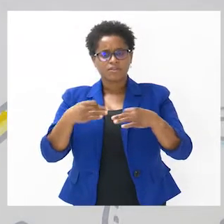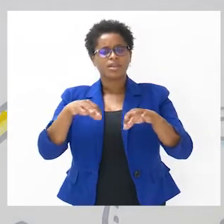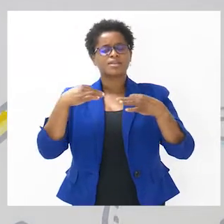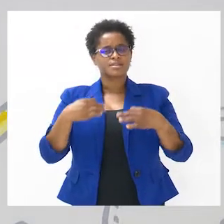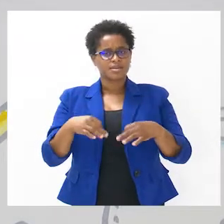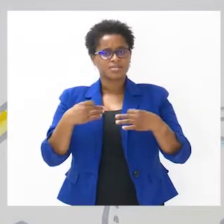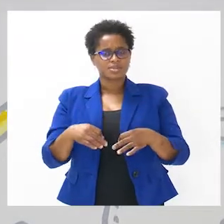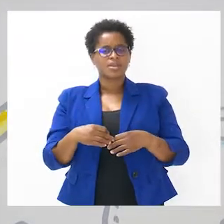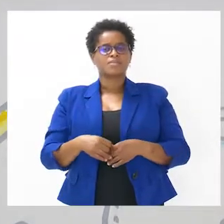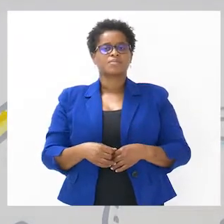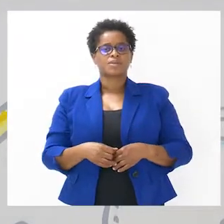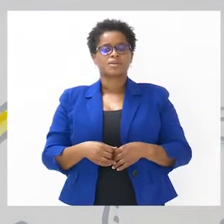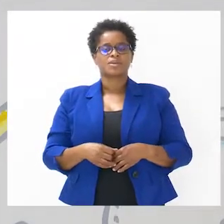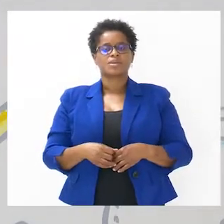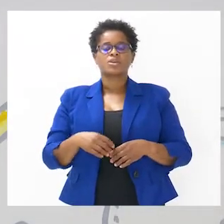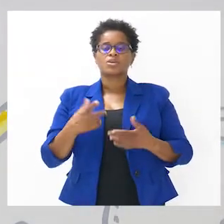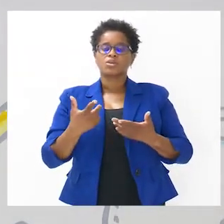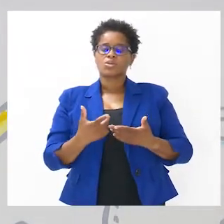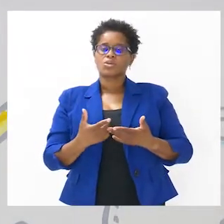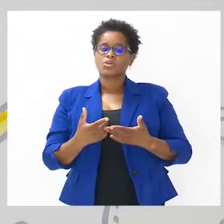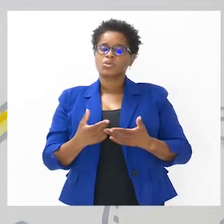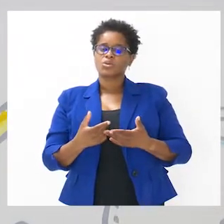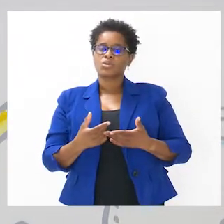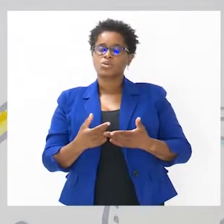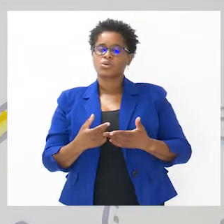meio. Lê-se ângulo